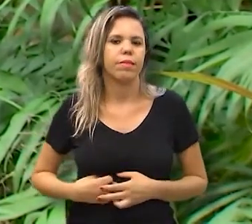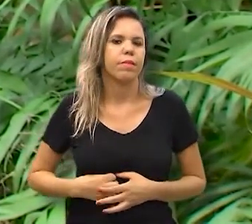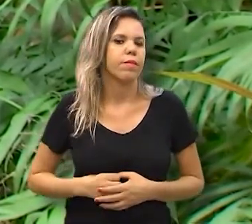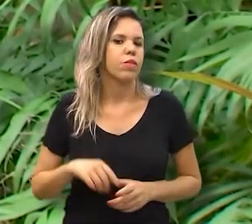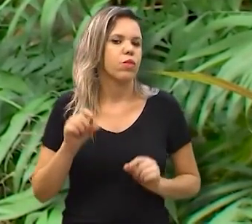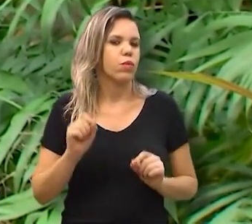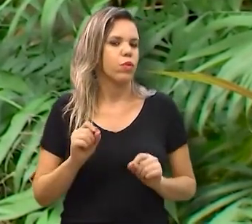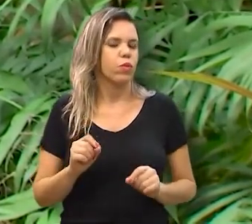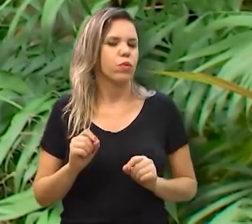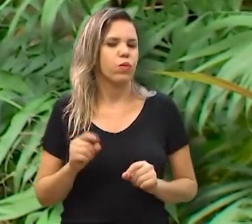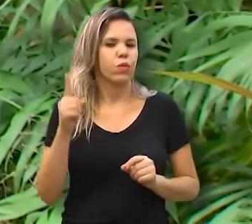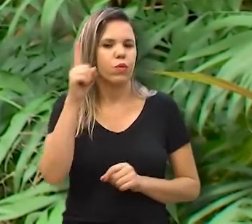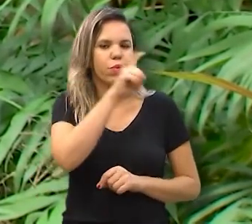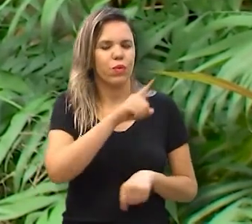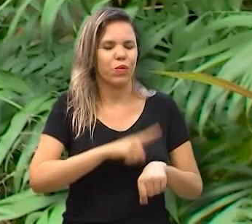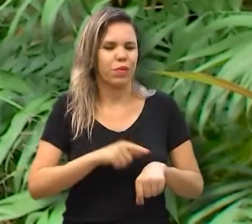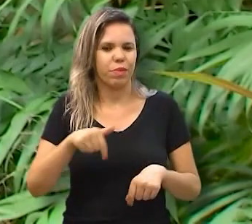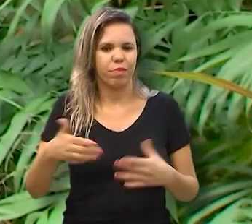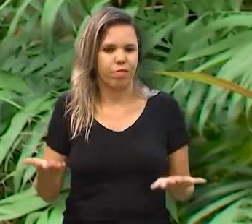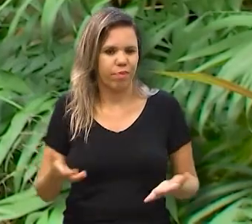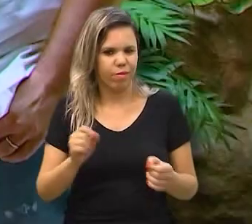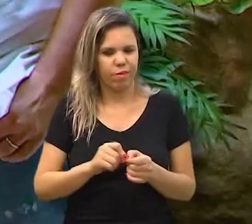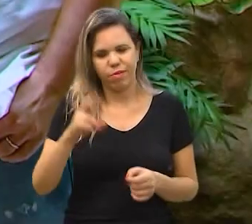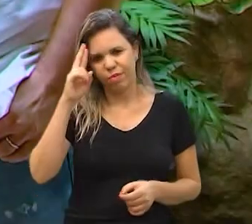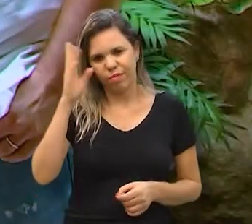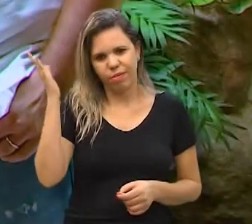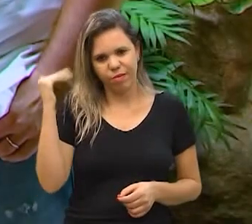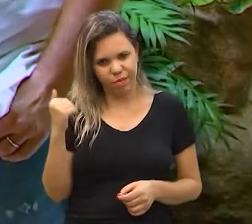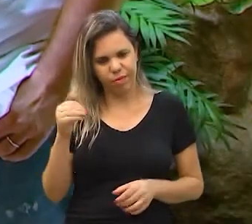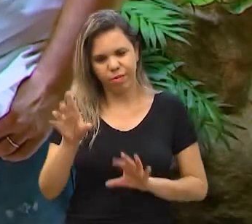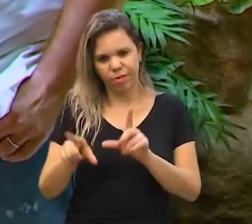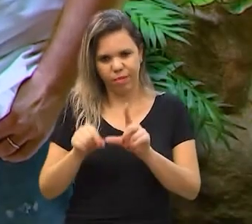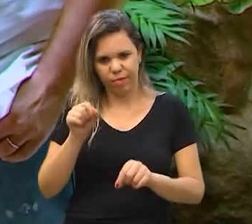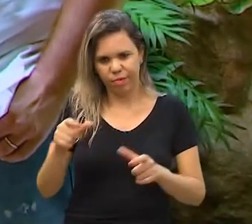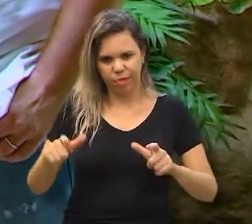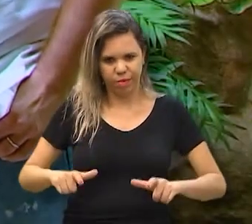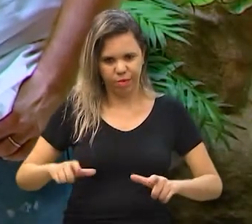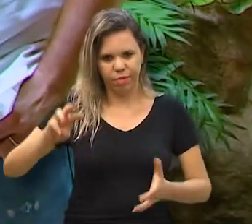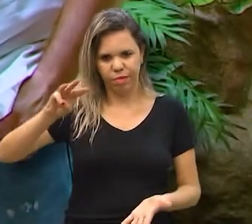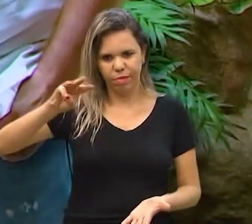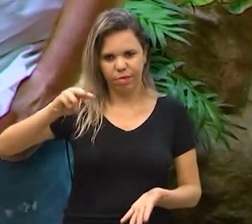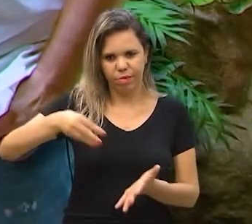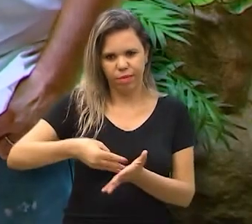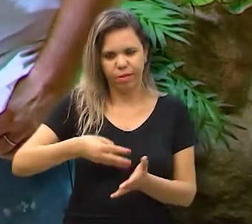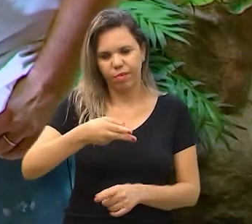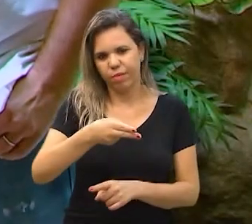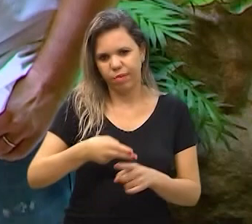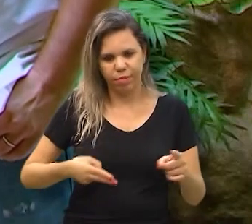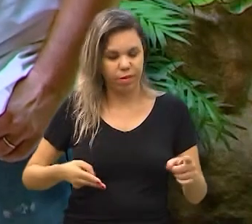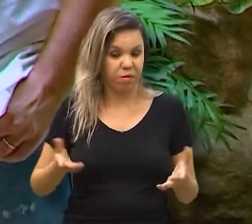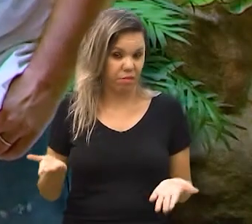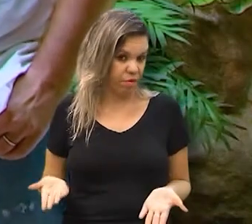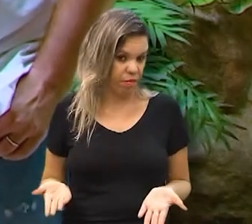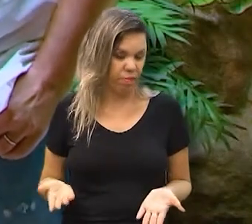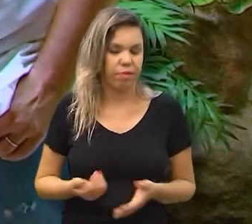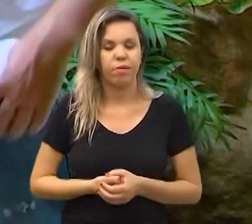e aí resta o quê? Aquela parte difícil para eu fazer e o chefe já sabe, já separou aqui para mim, o garfo, a faca,